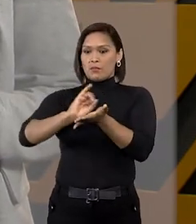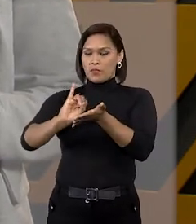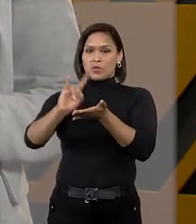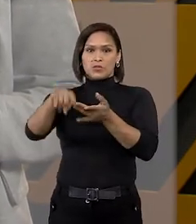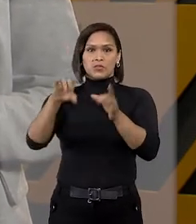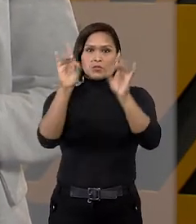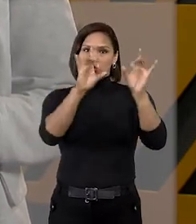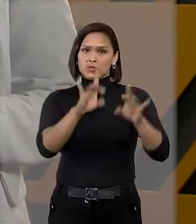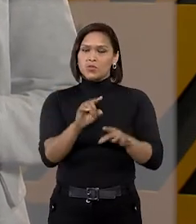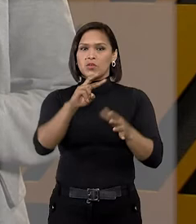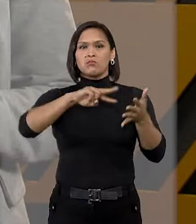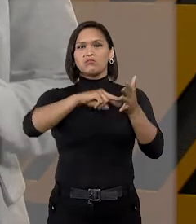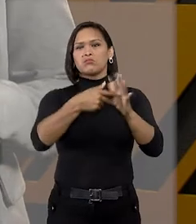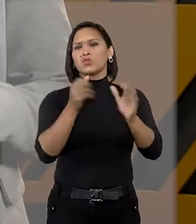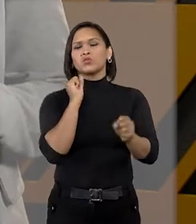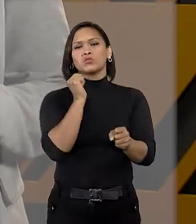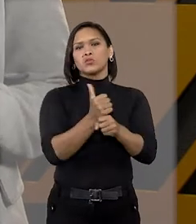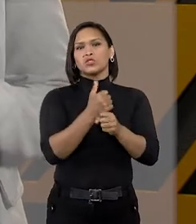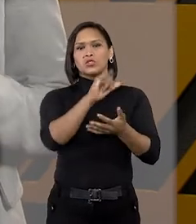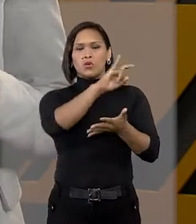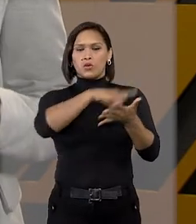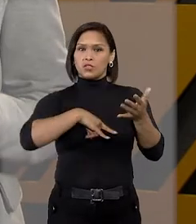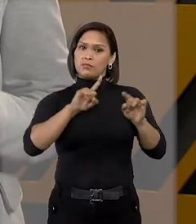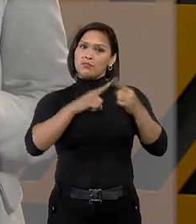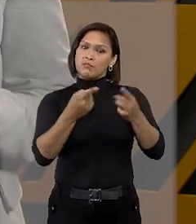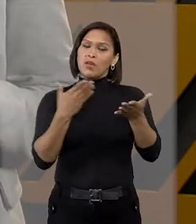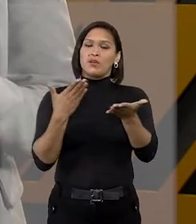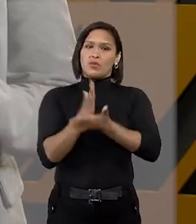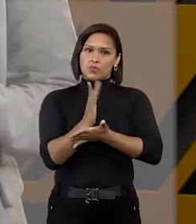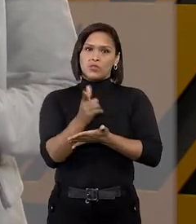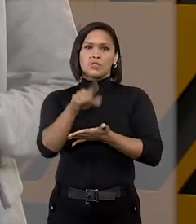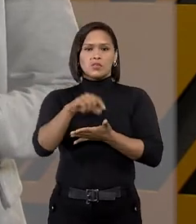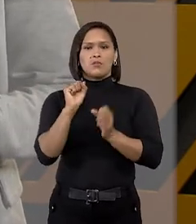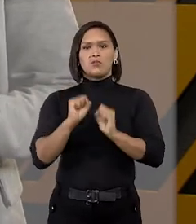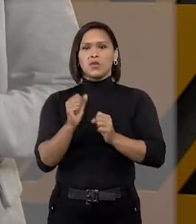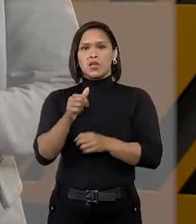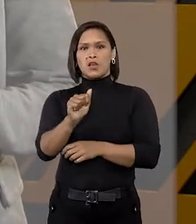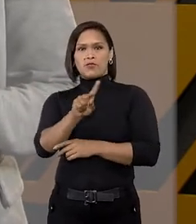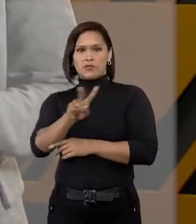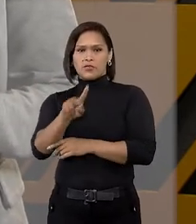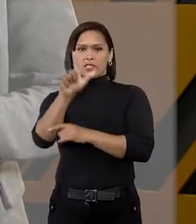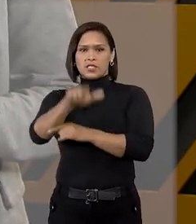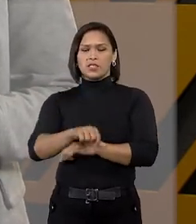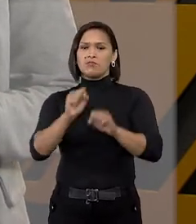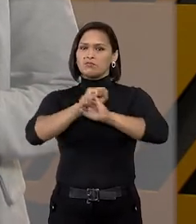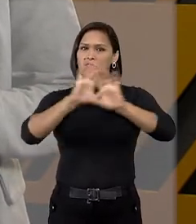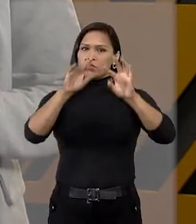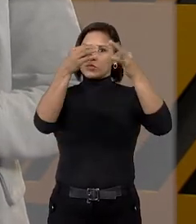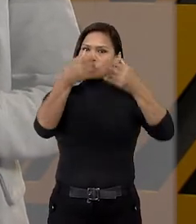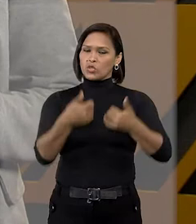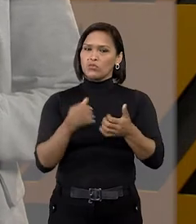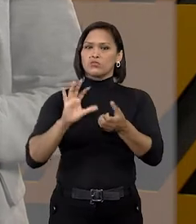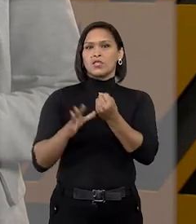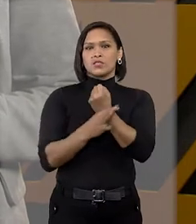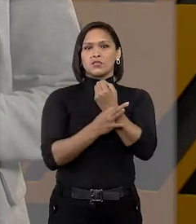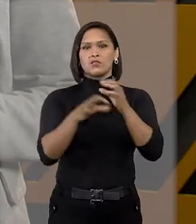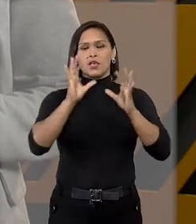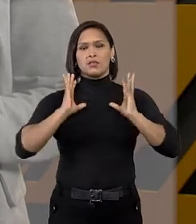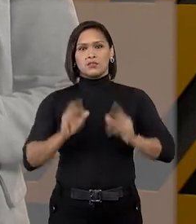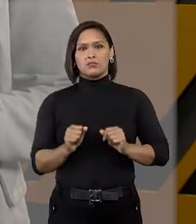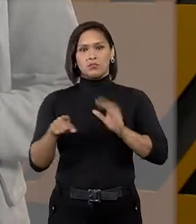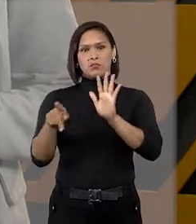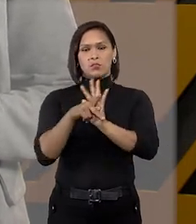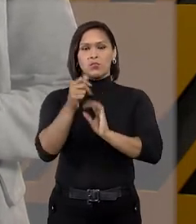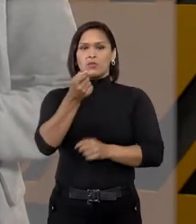a importação excepcional não substitui o registro, mas a autorização dada pela Anvisa evidencia a